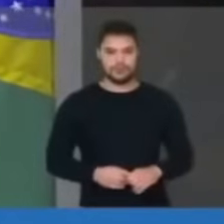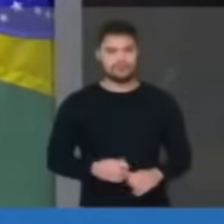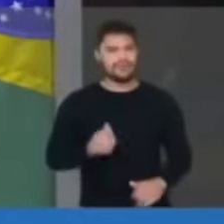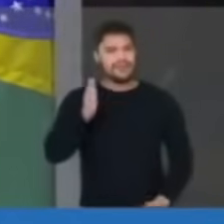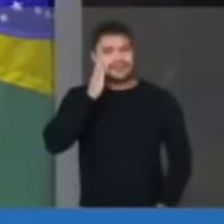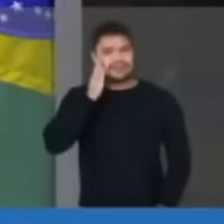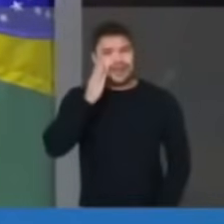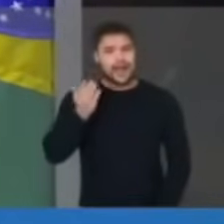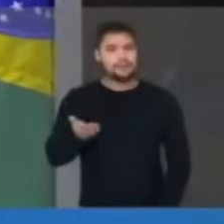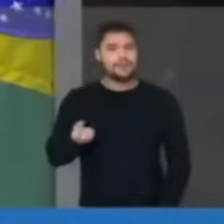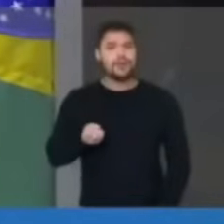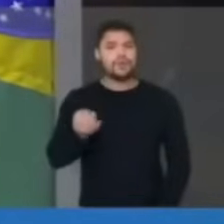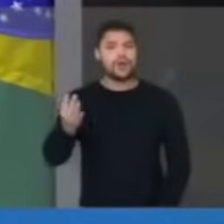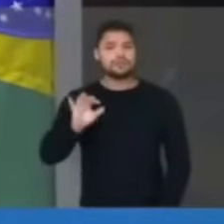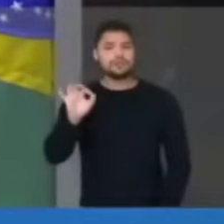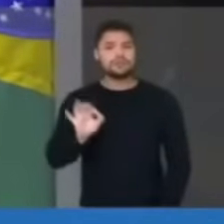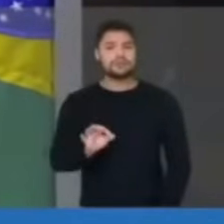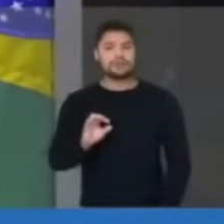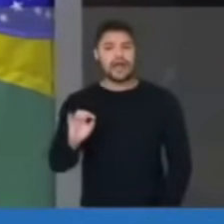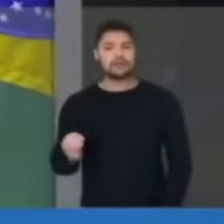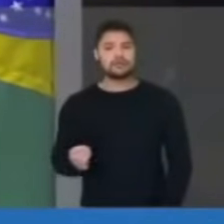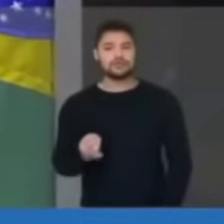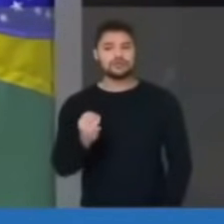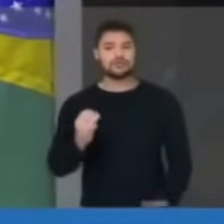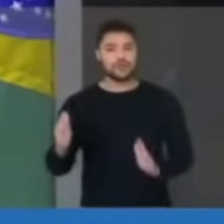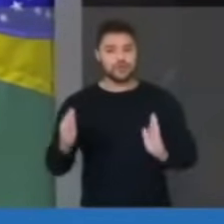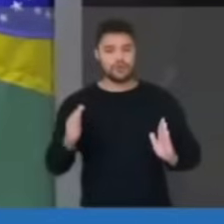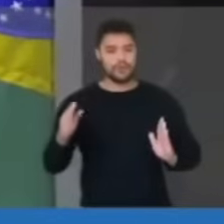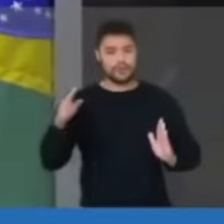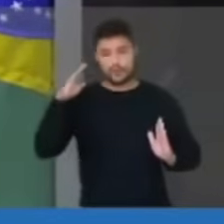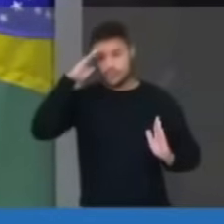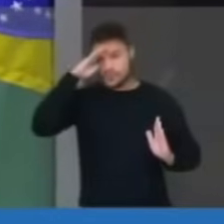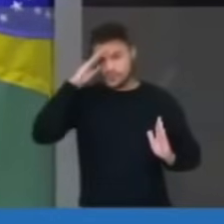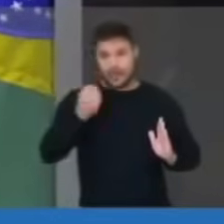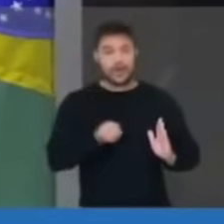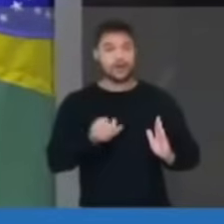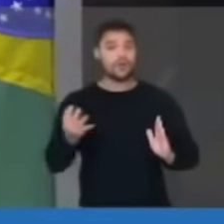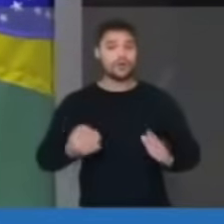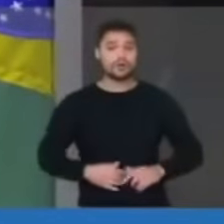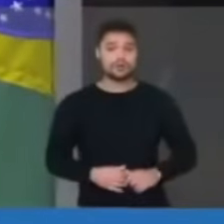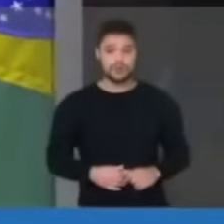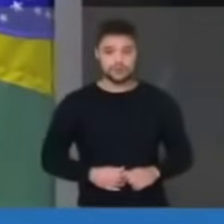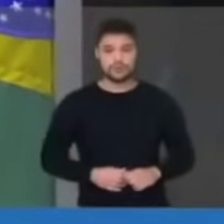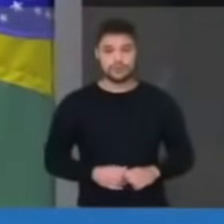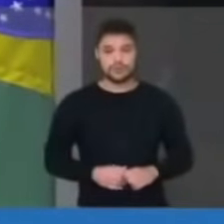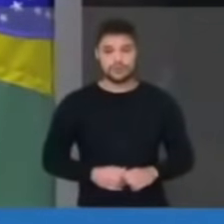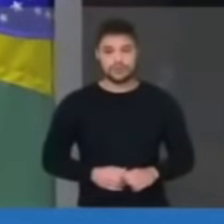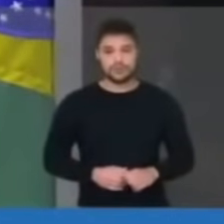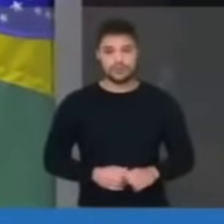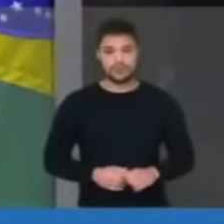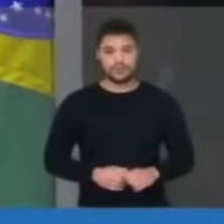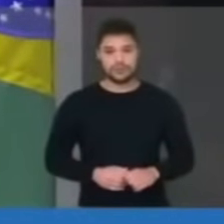era a taxa de juros durante o governo Bolsonaro, caro colega Osmar?